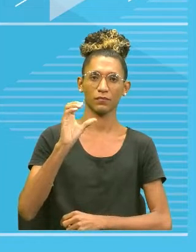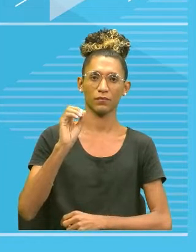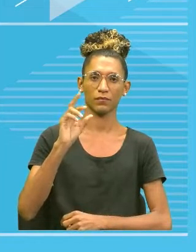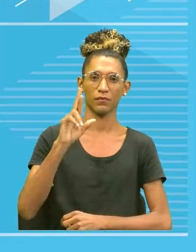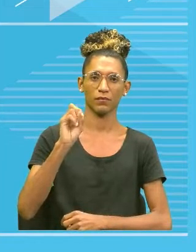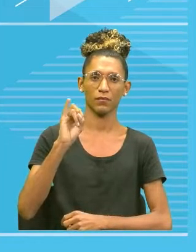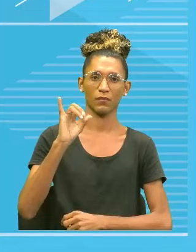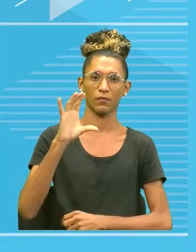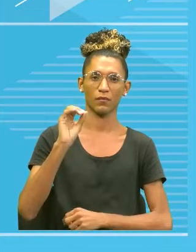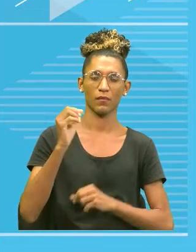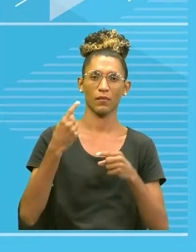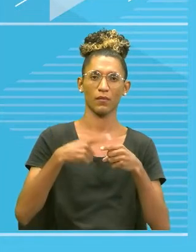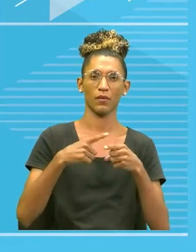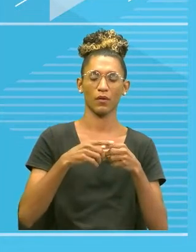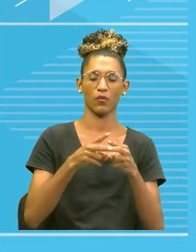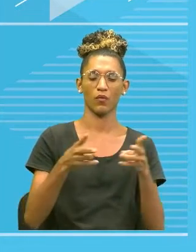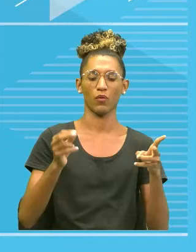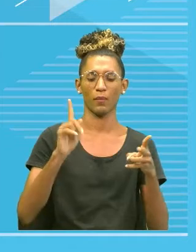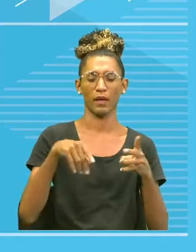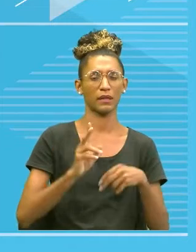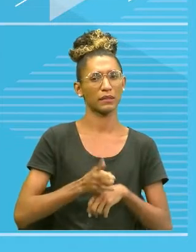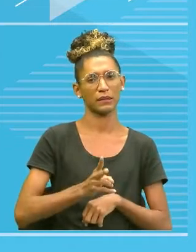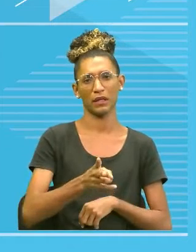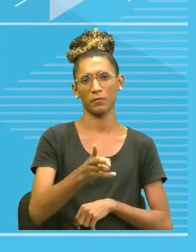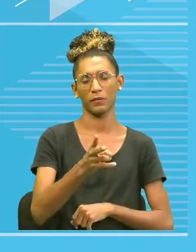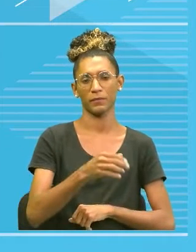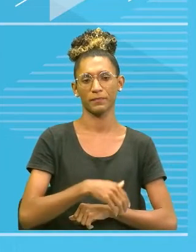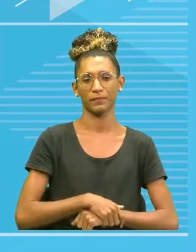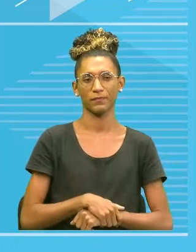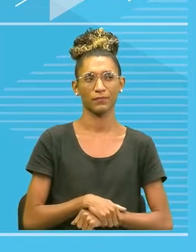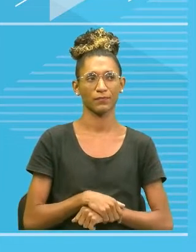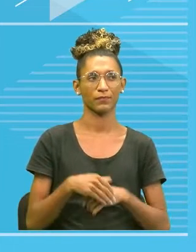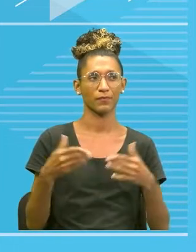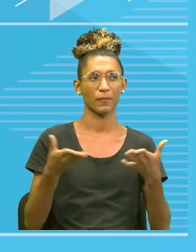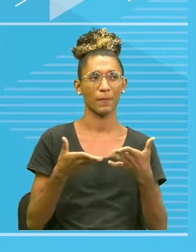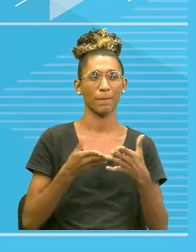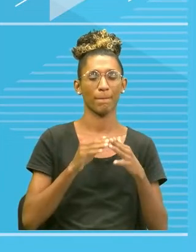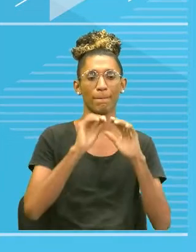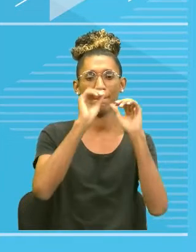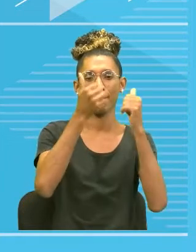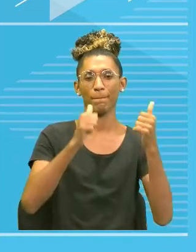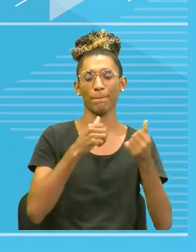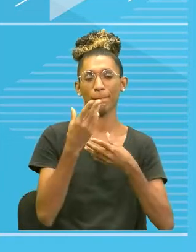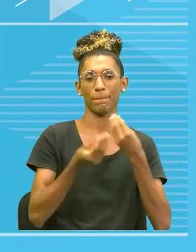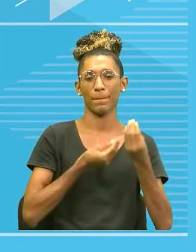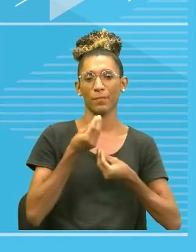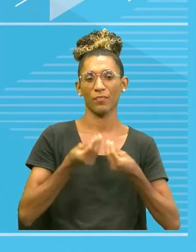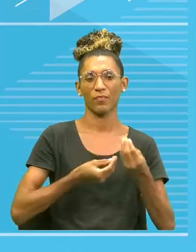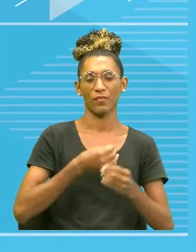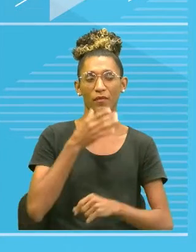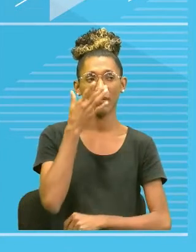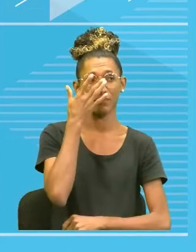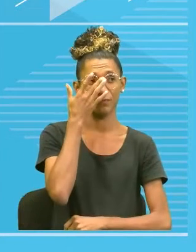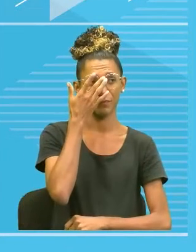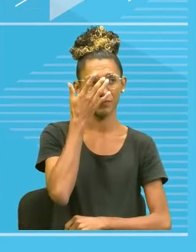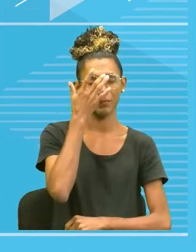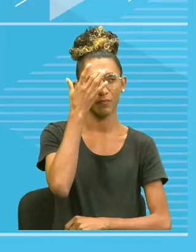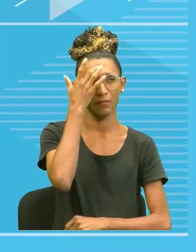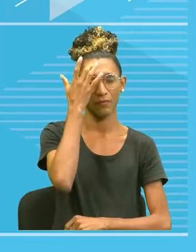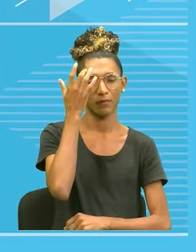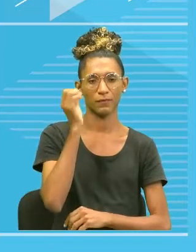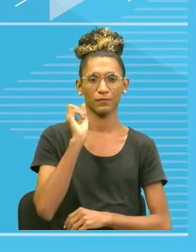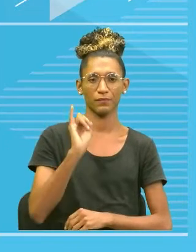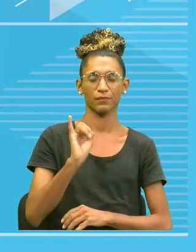nosso volume é constante. Vamos analisar aqui separado. Eu tenho uma compressão isobárica. Se a pressão é